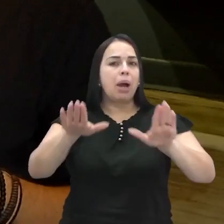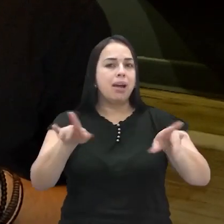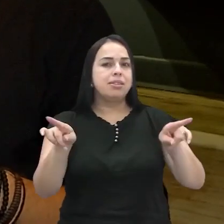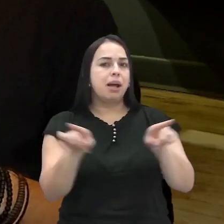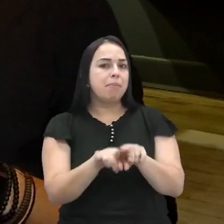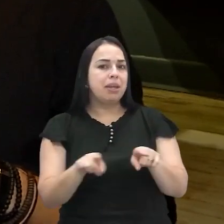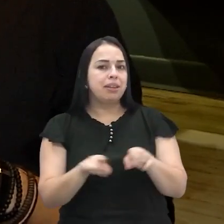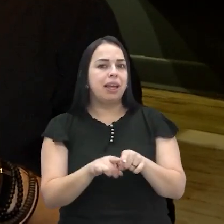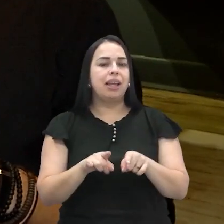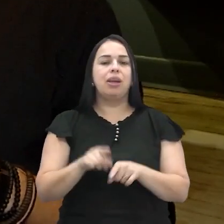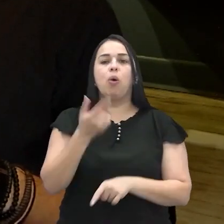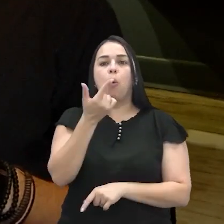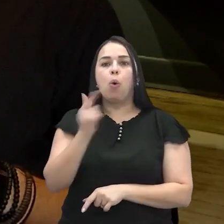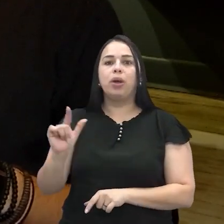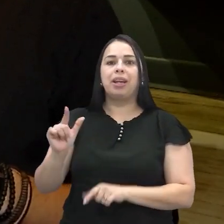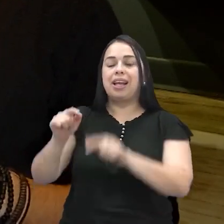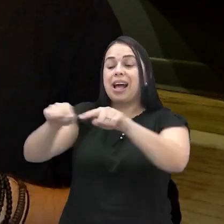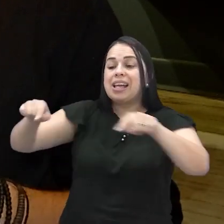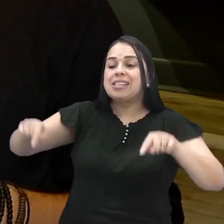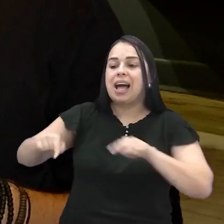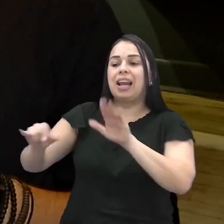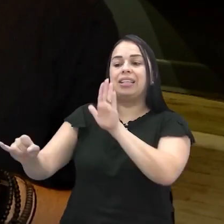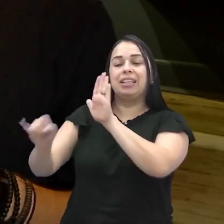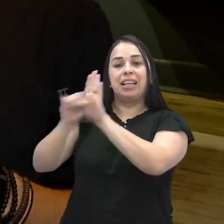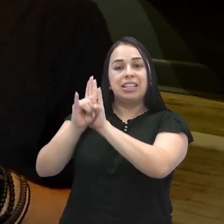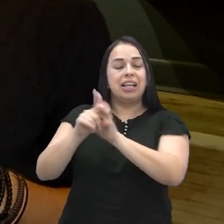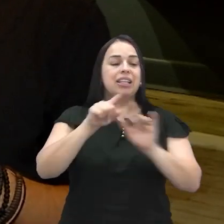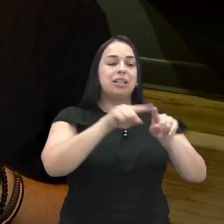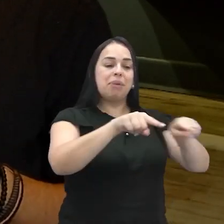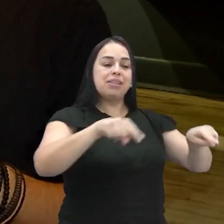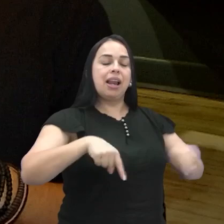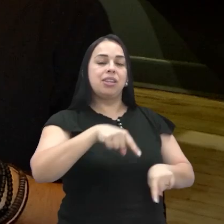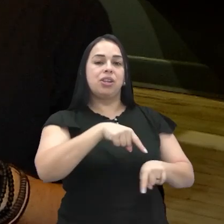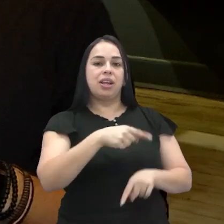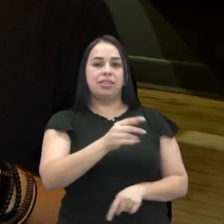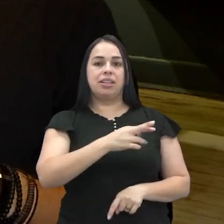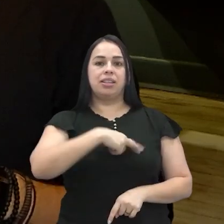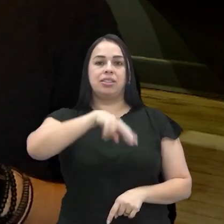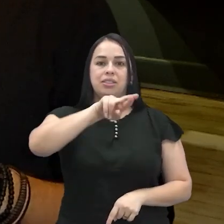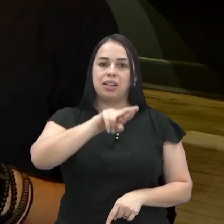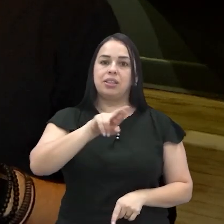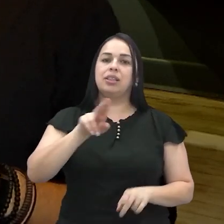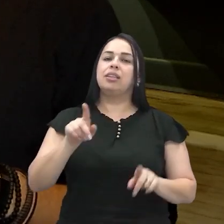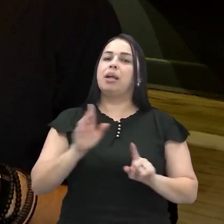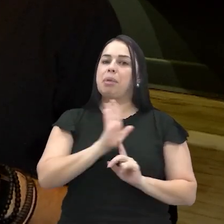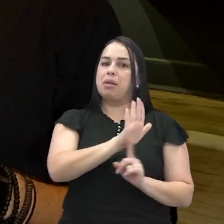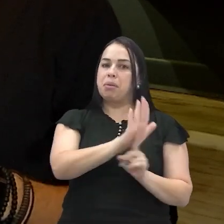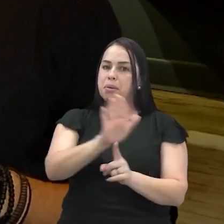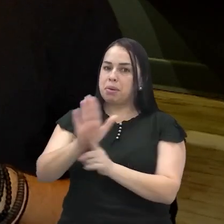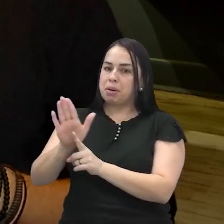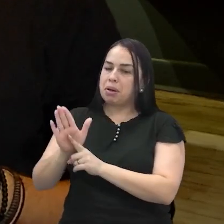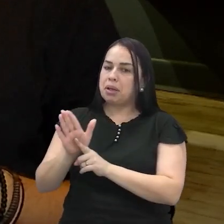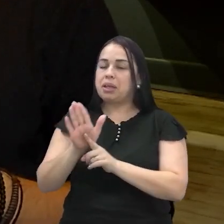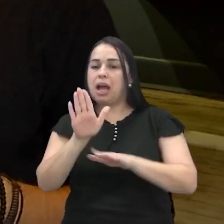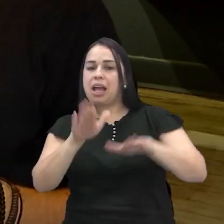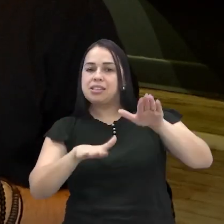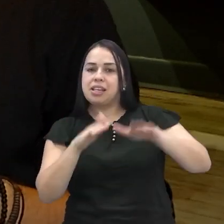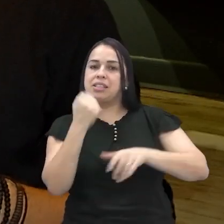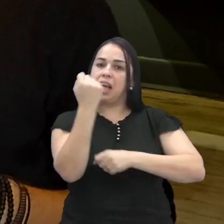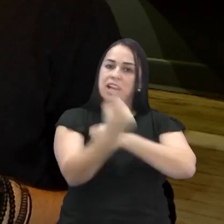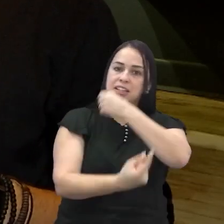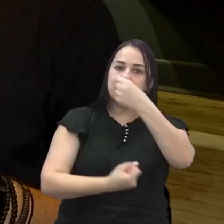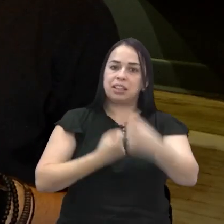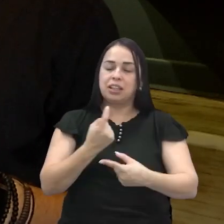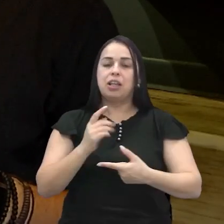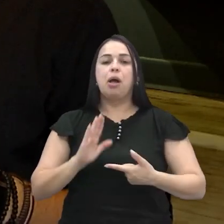da região. Mas tem ainda a Sala Identidades, a Sala Religiosidades e até um espaço dedicado a exposições